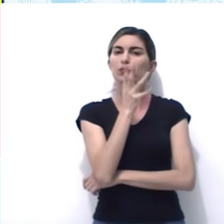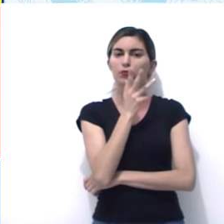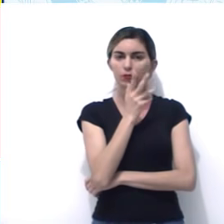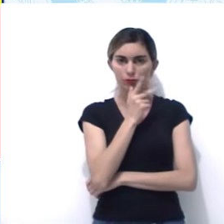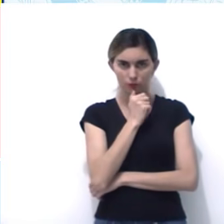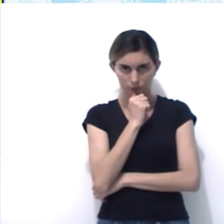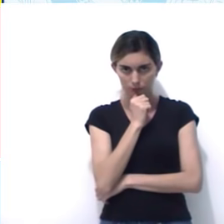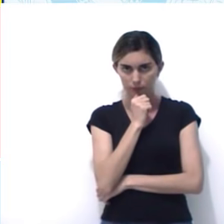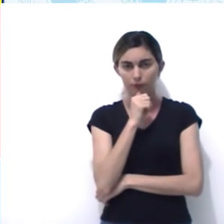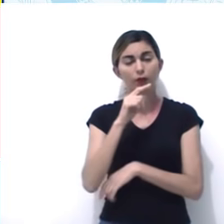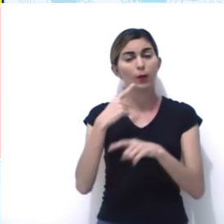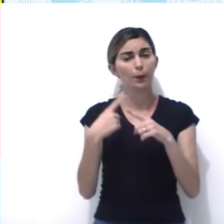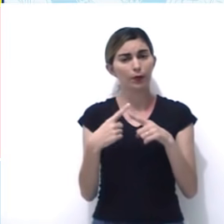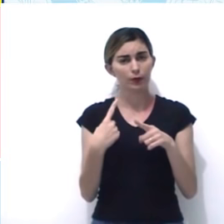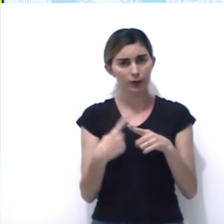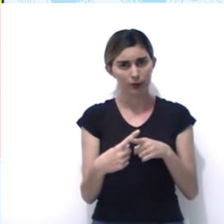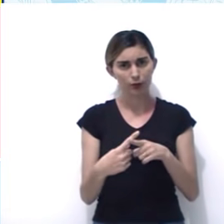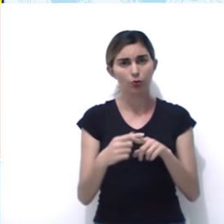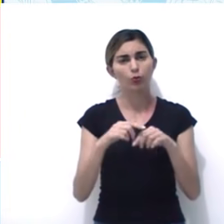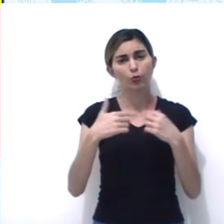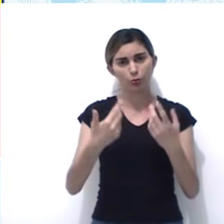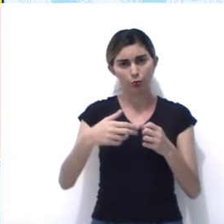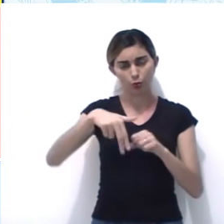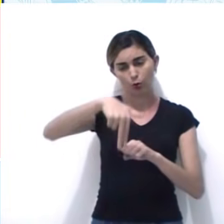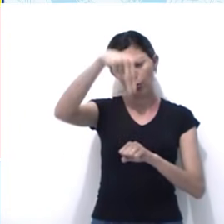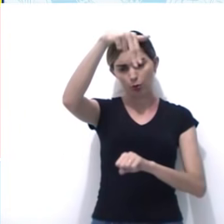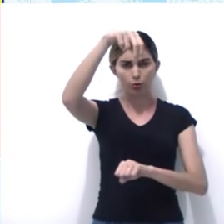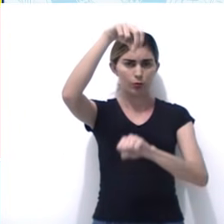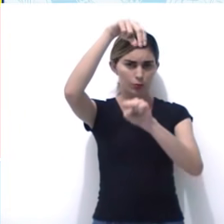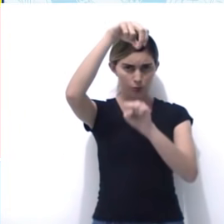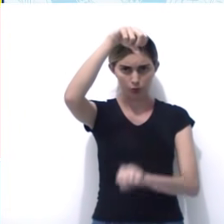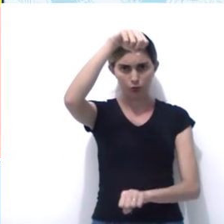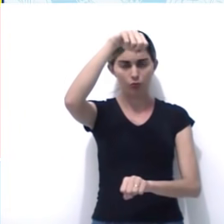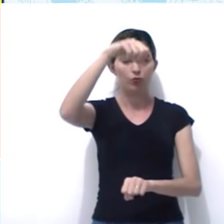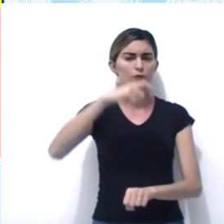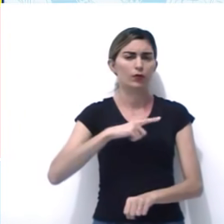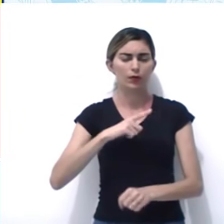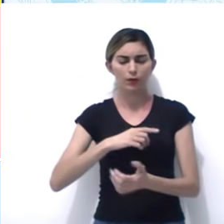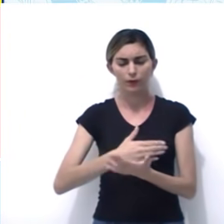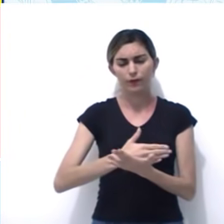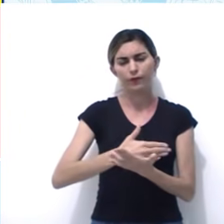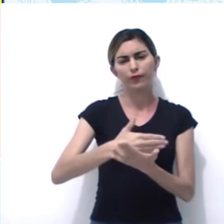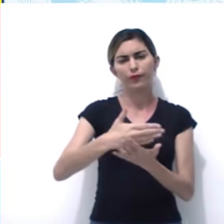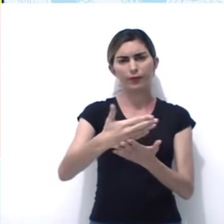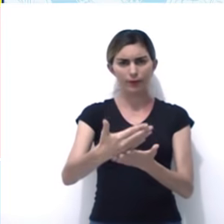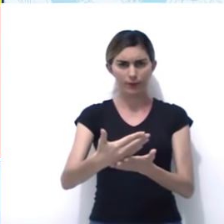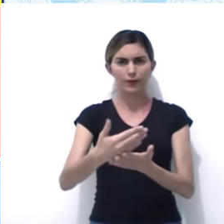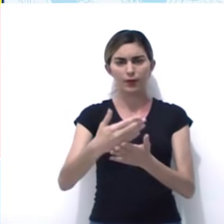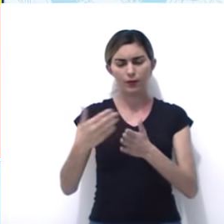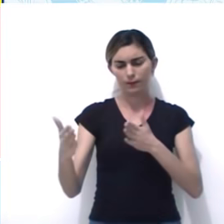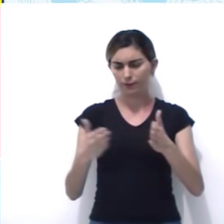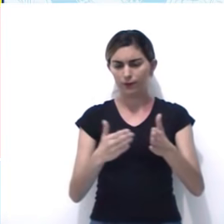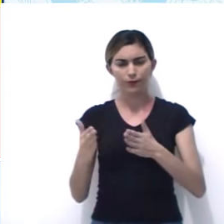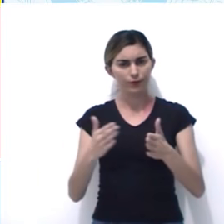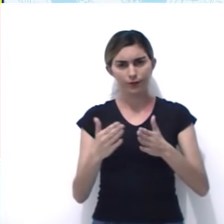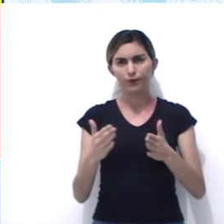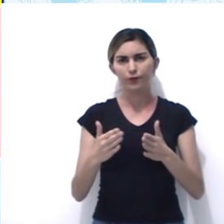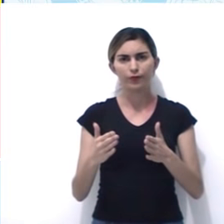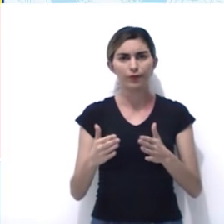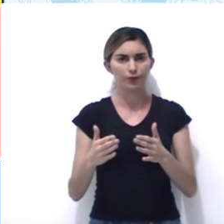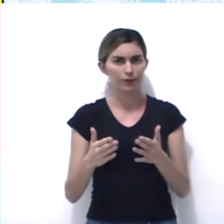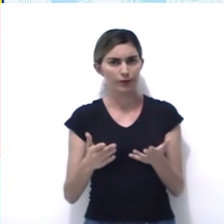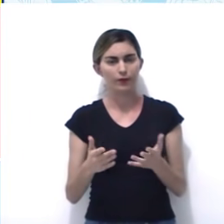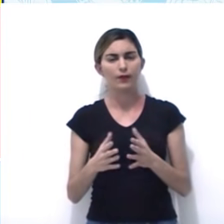noites vão ser mais longos portanto no hemisfério norte nós vamos ter o início da estação